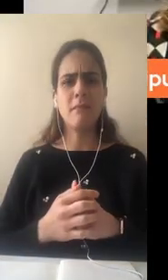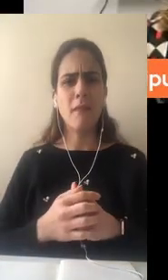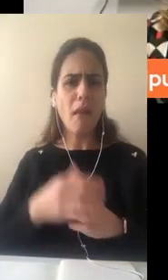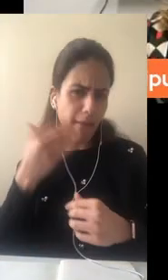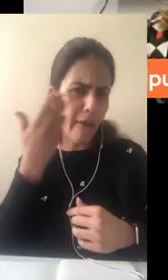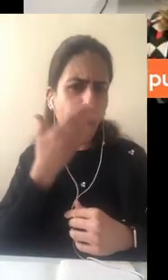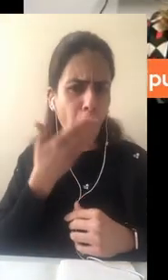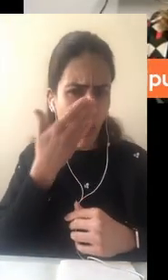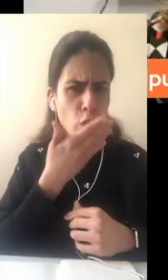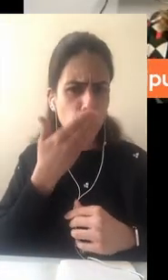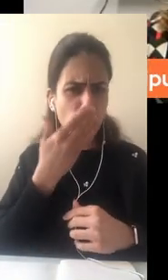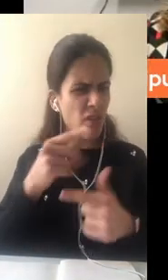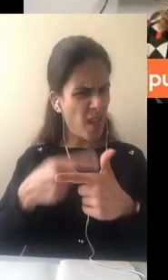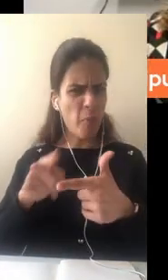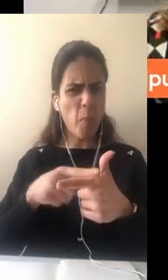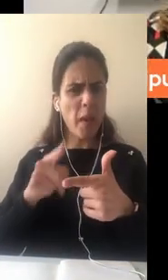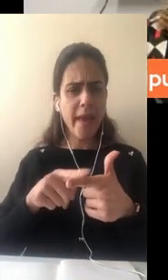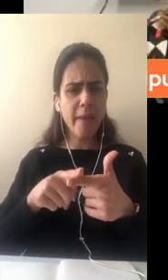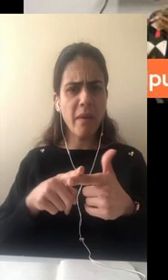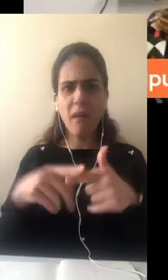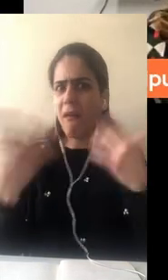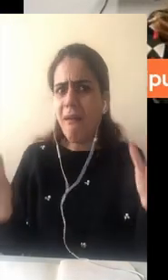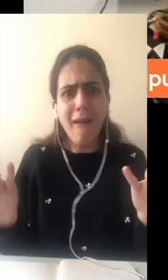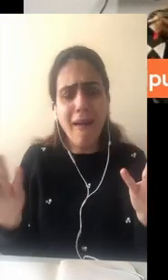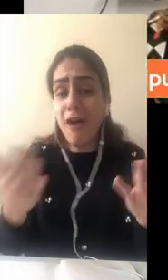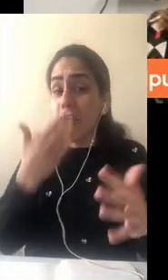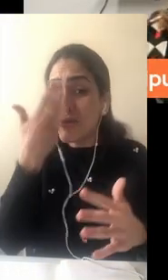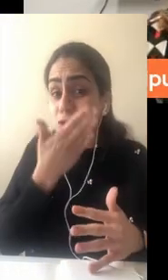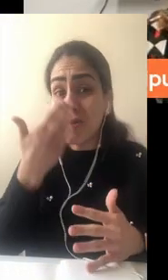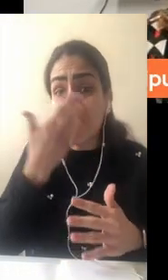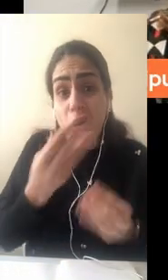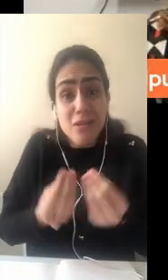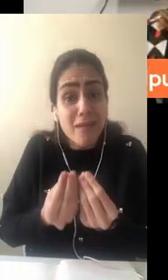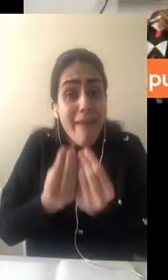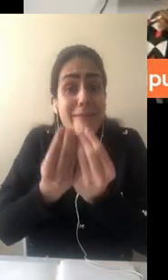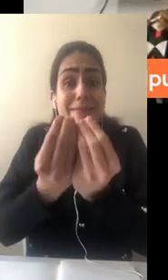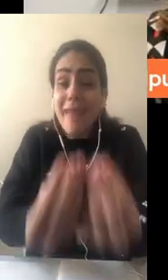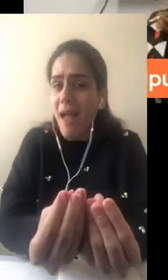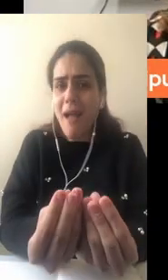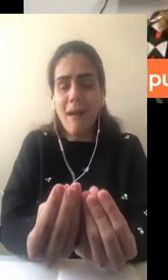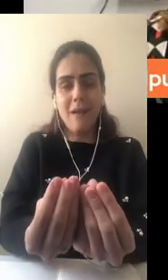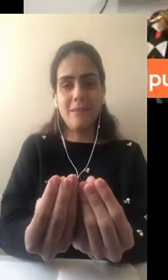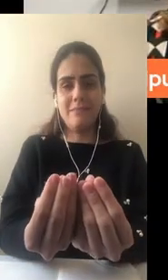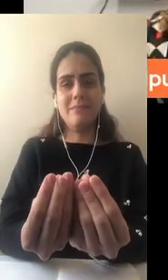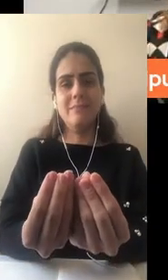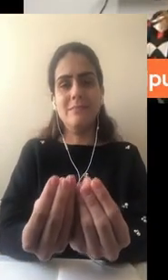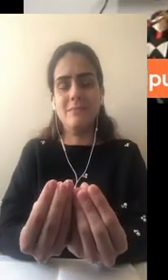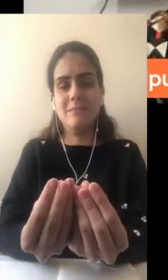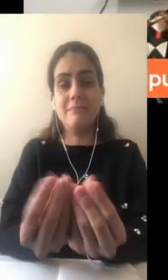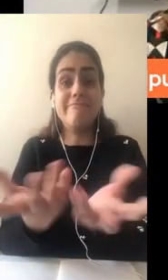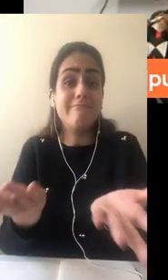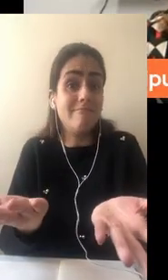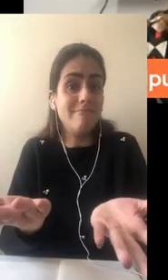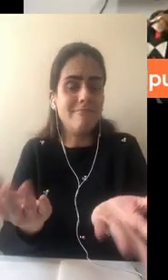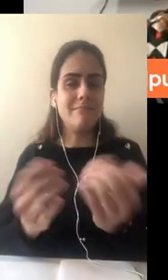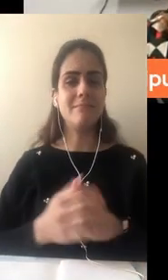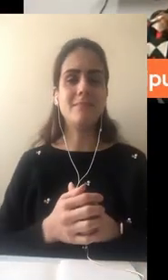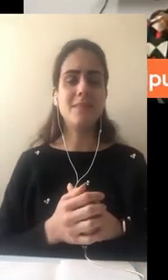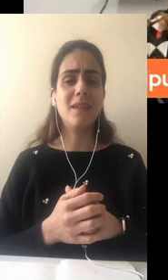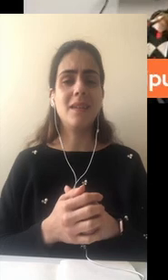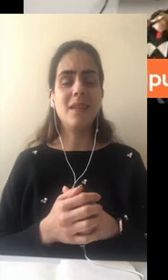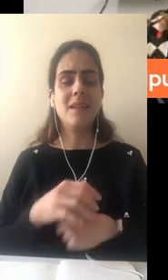oferte. O problema é doce, então tenha doce. Os Ganhe mais doce. deliciosos que a criança ama,